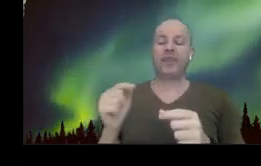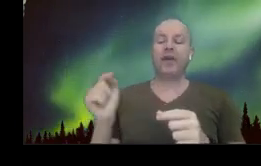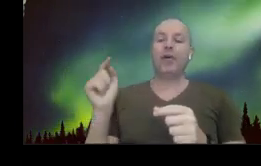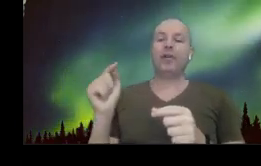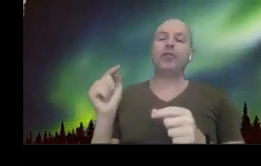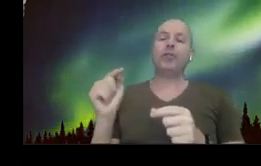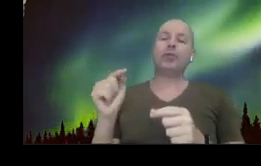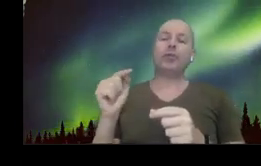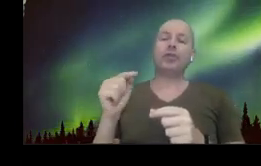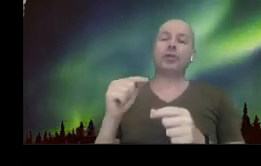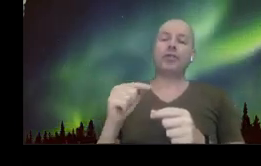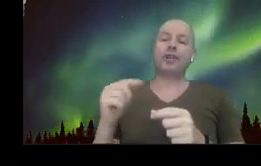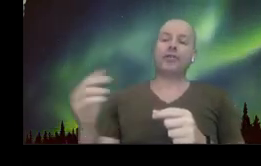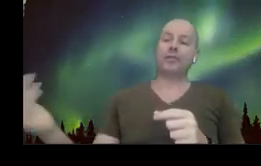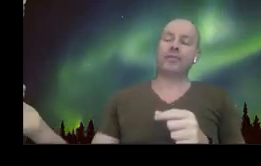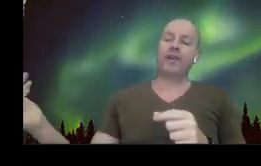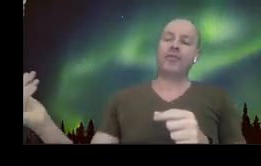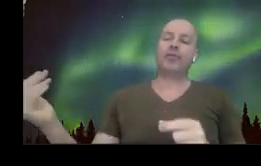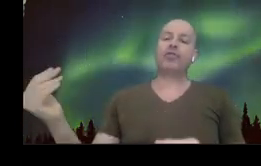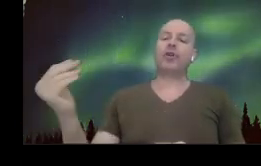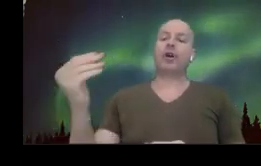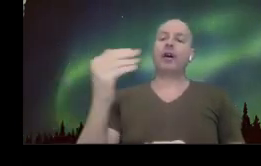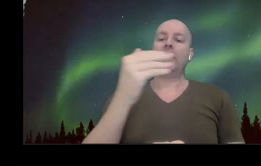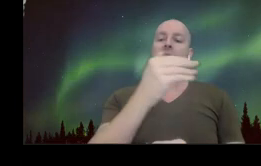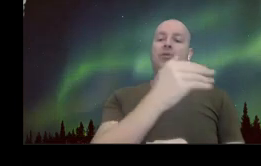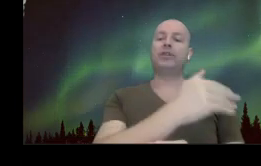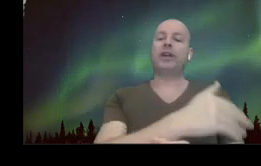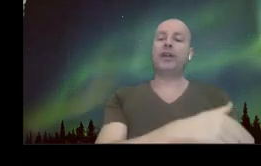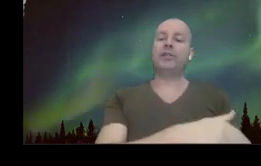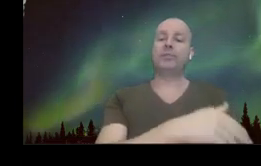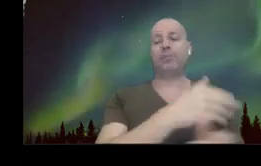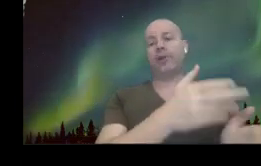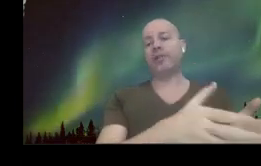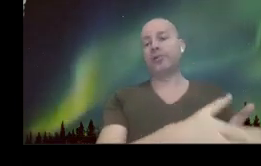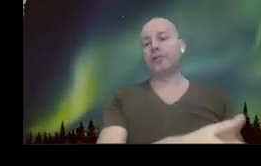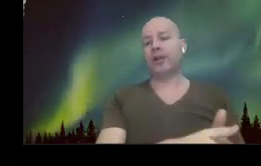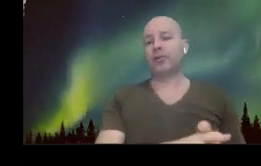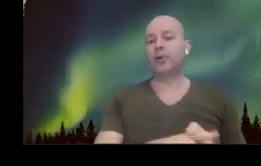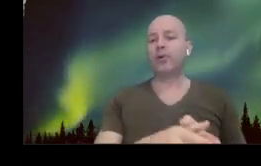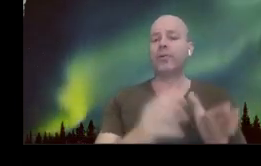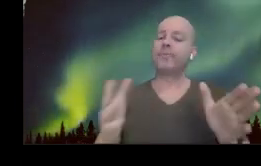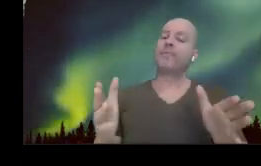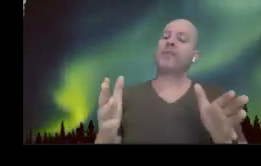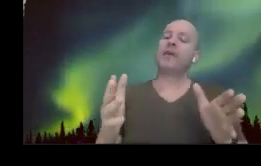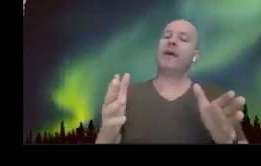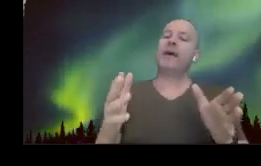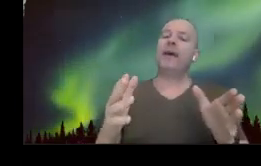negócio? O processo de eutrofização, você joga nutrientes, por exemplo, dentro do